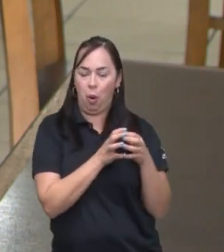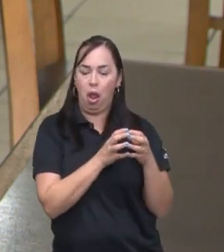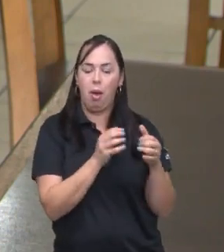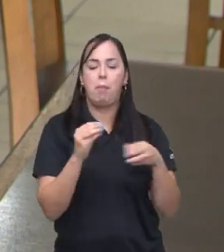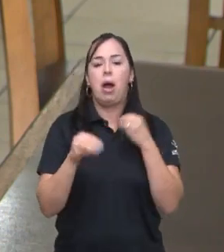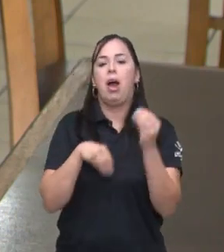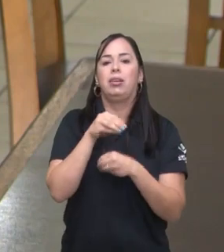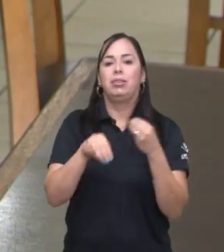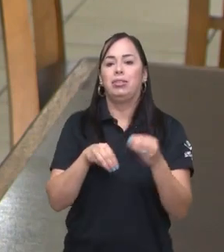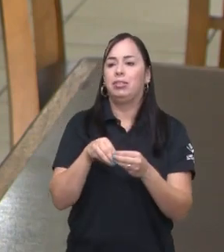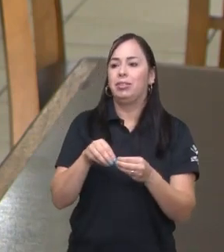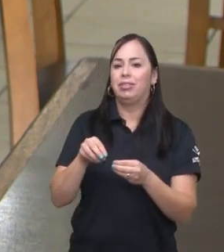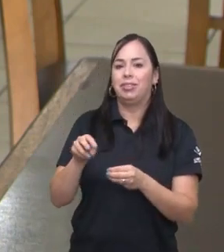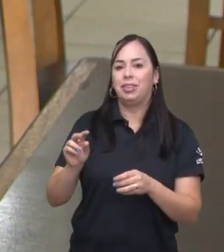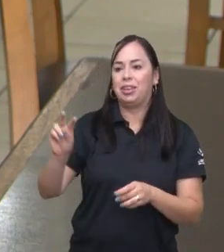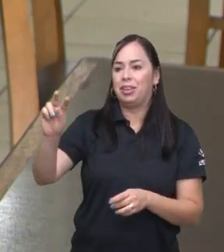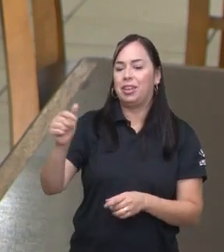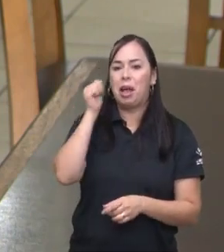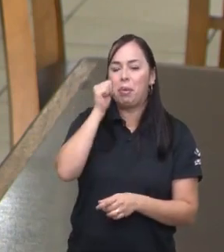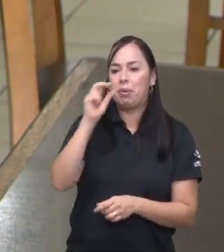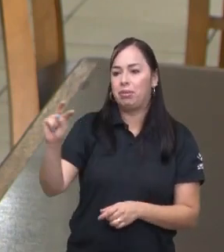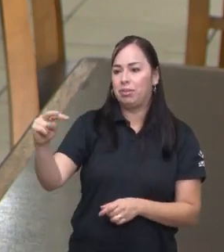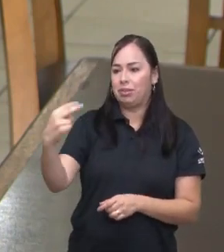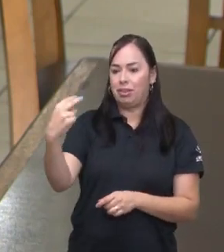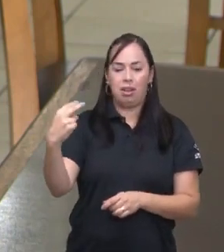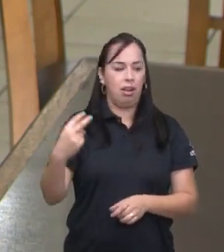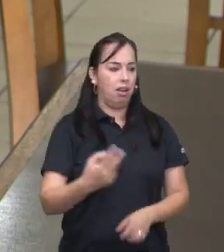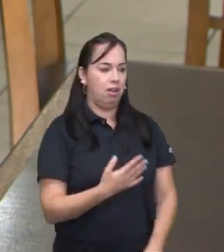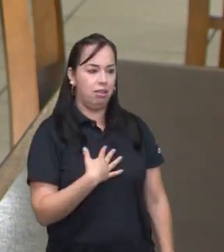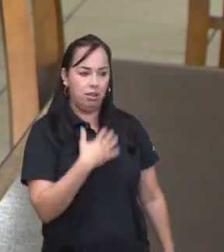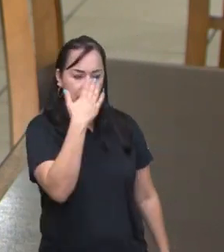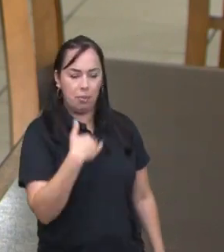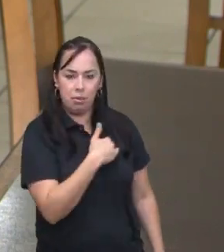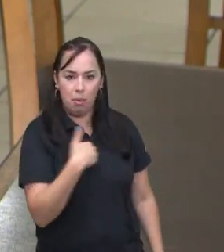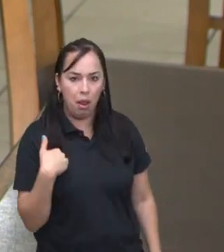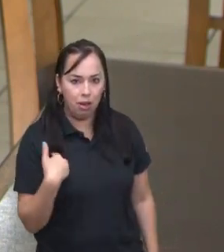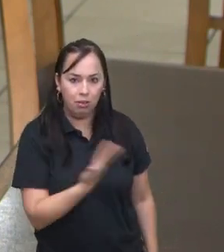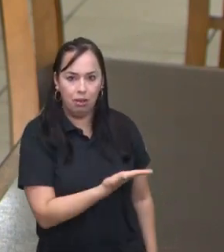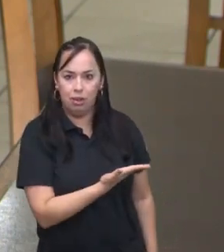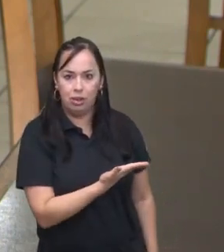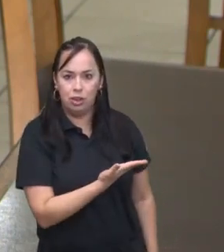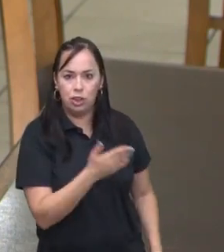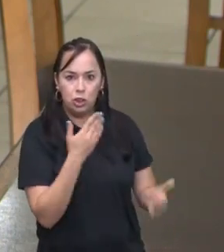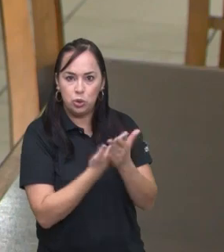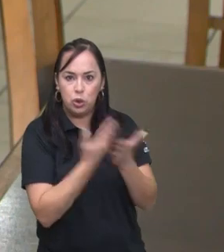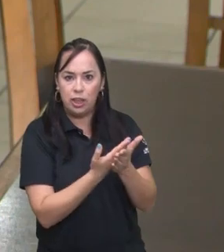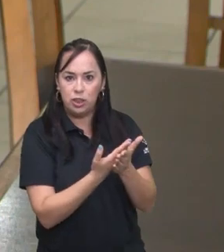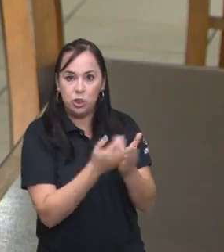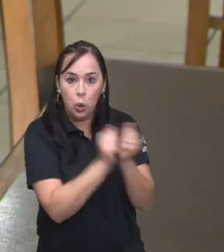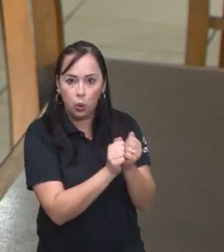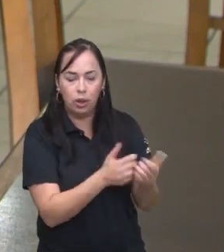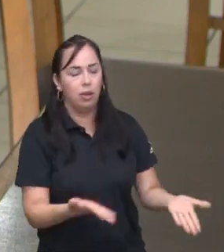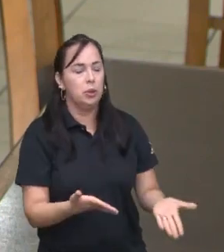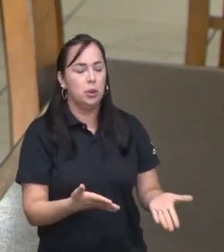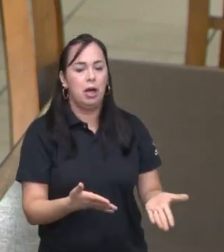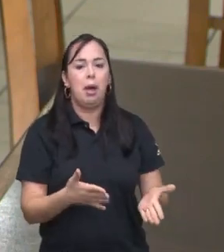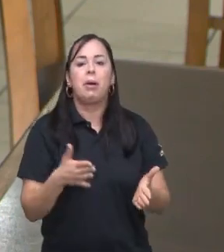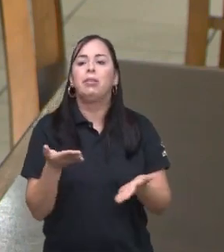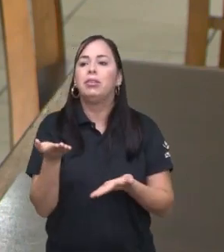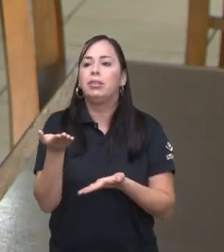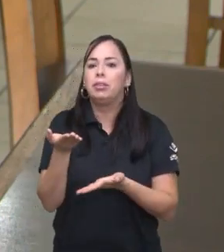ela me viu a primeira vez, ela falou assim, nossa, Deus me livre, esse cara caiu na minha sala, não acredito. Então foi uma coisa assim, o primeiro